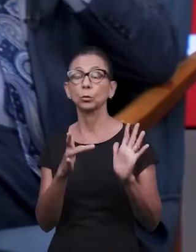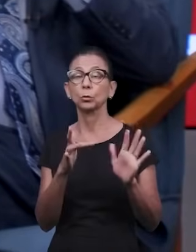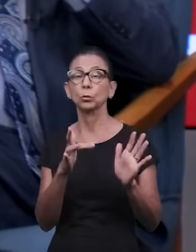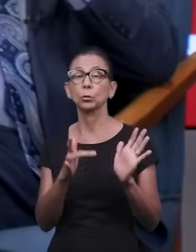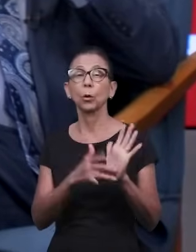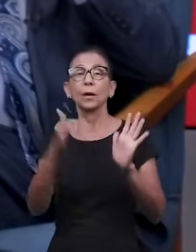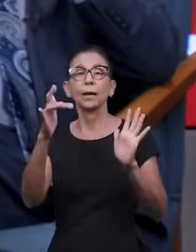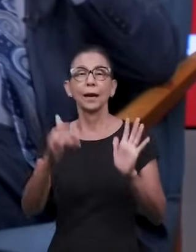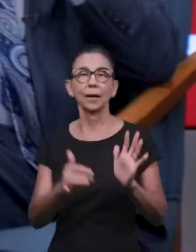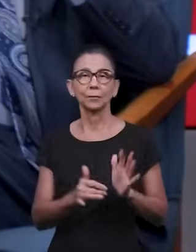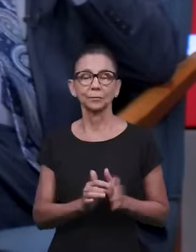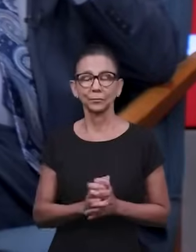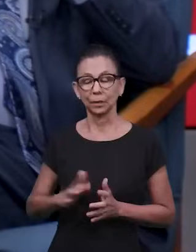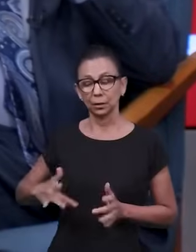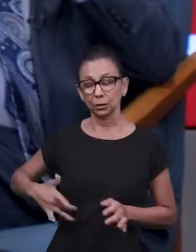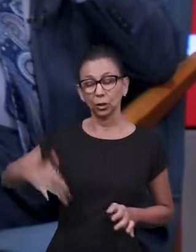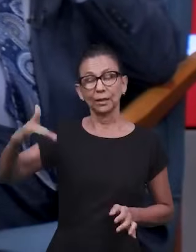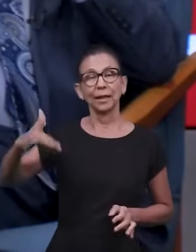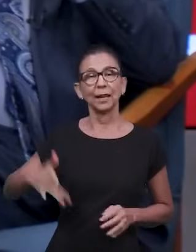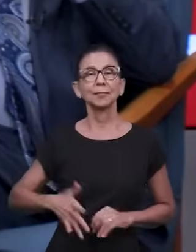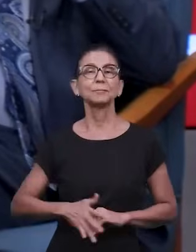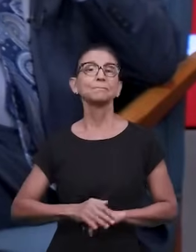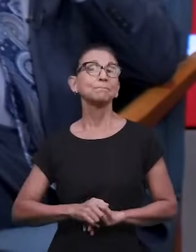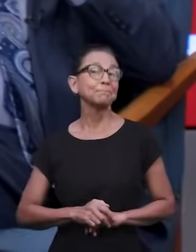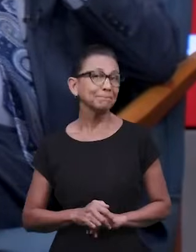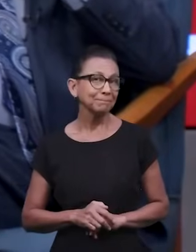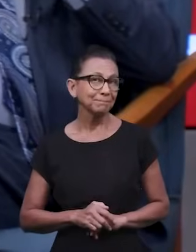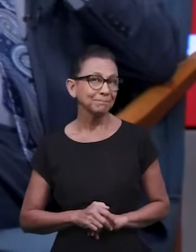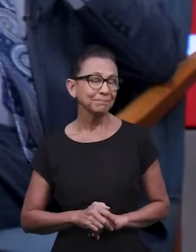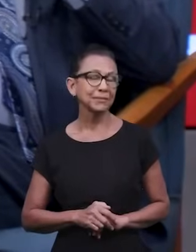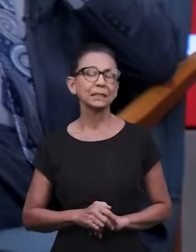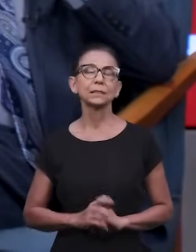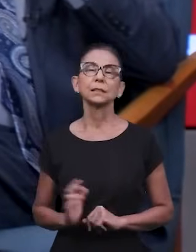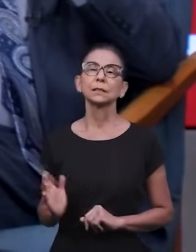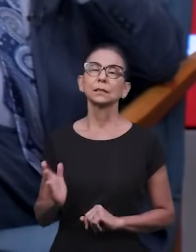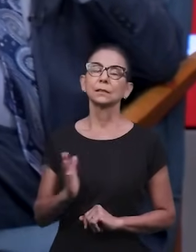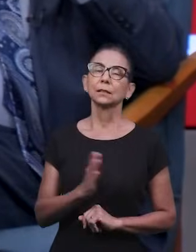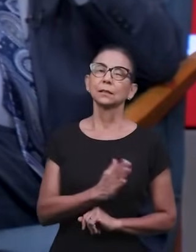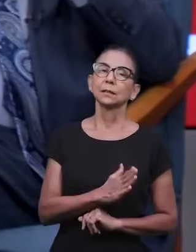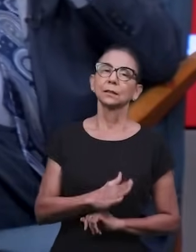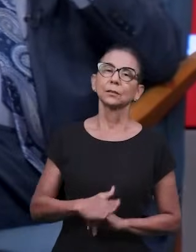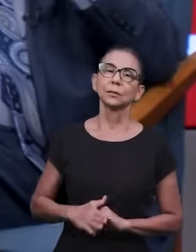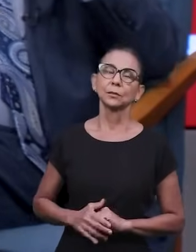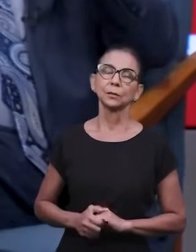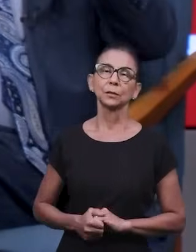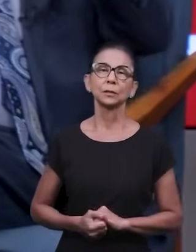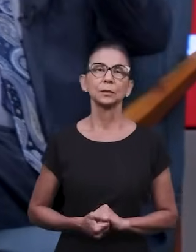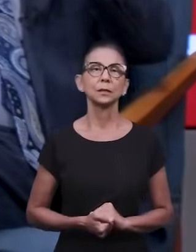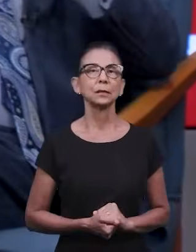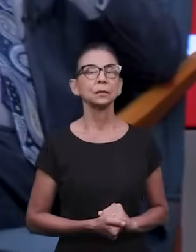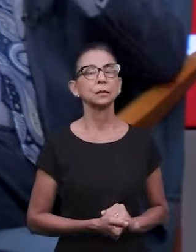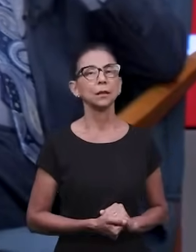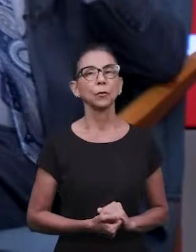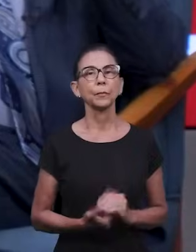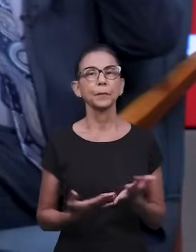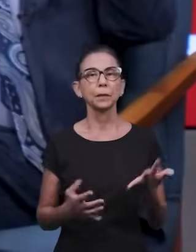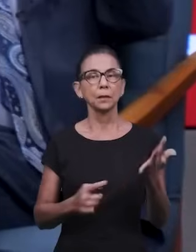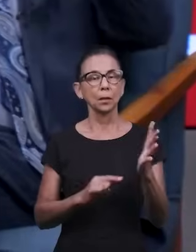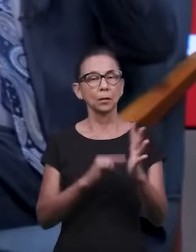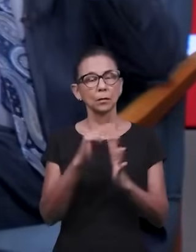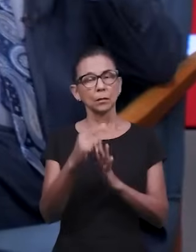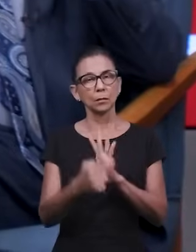de pastor O Profeta o que que é o ministério do Profeta a presença dos dons